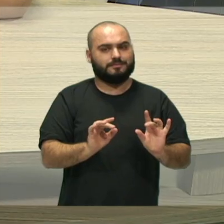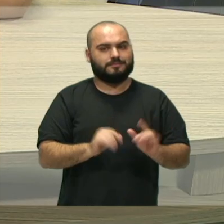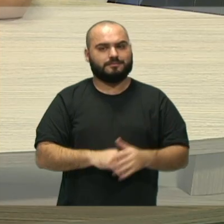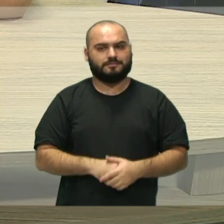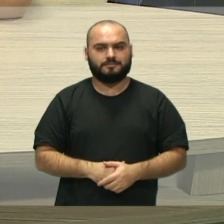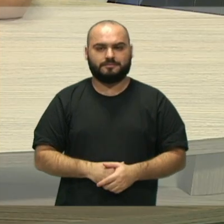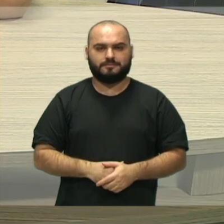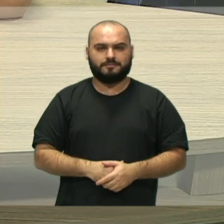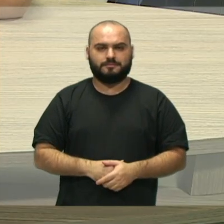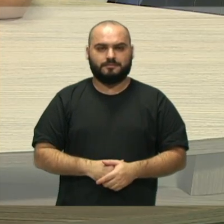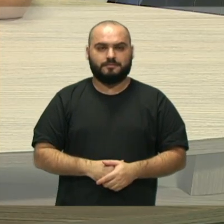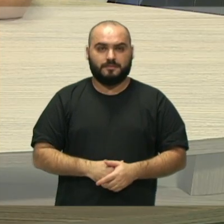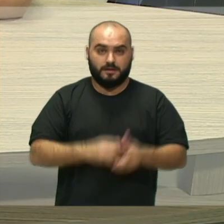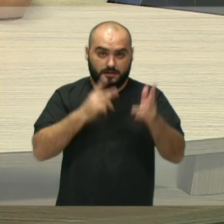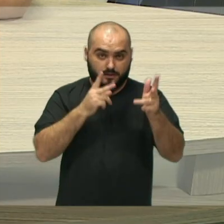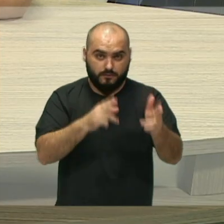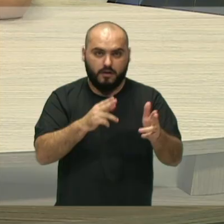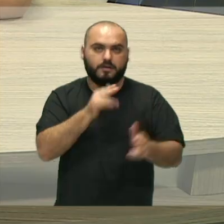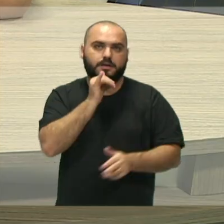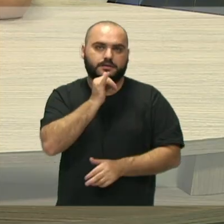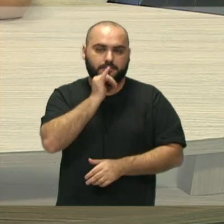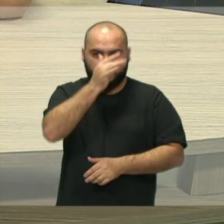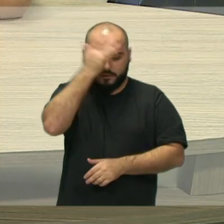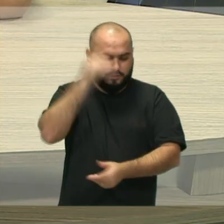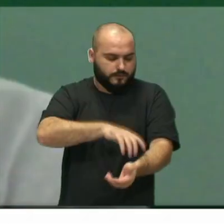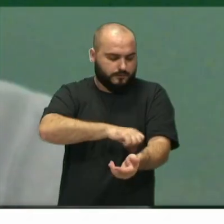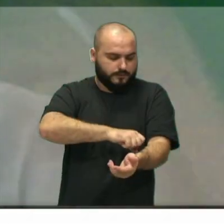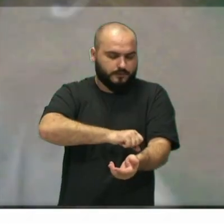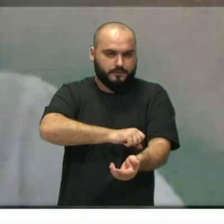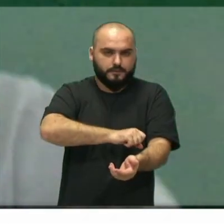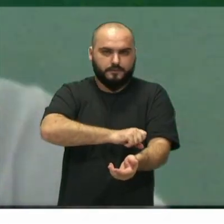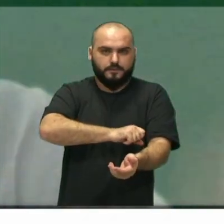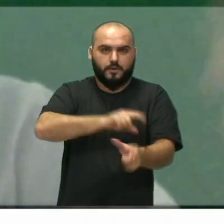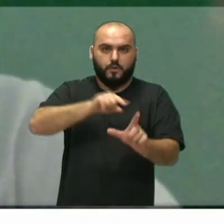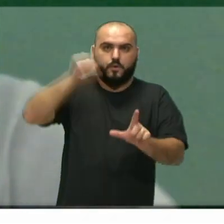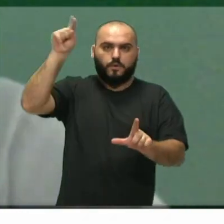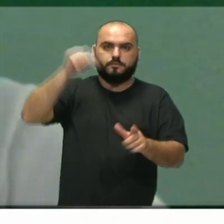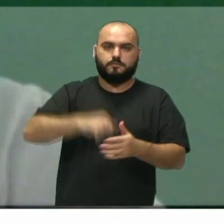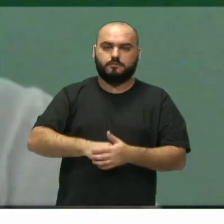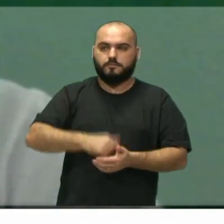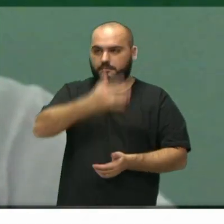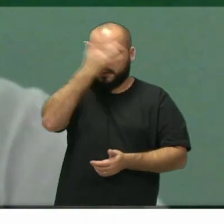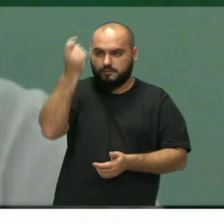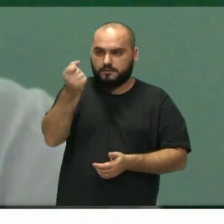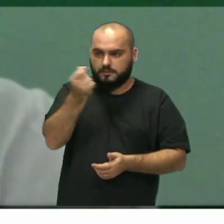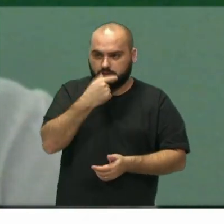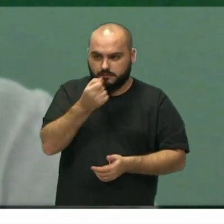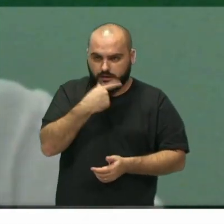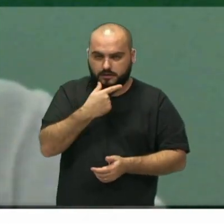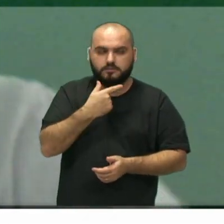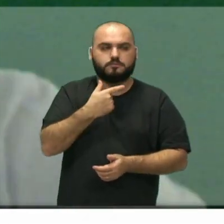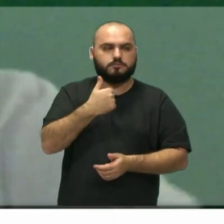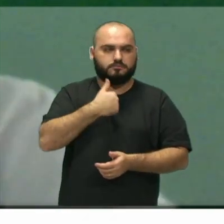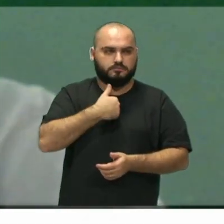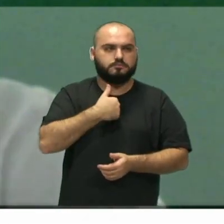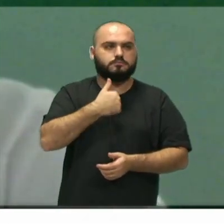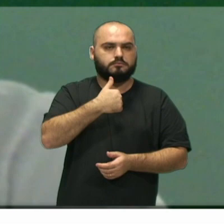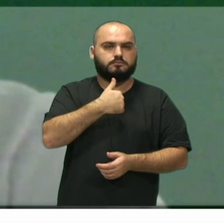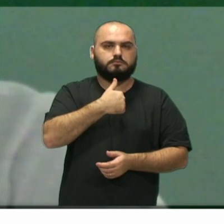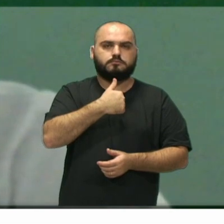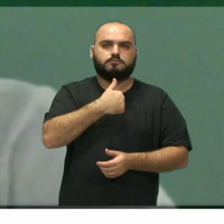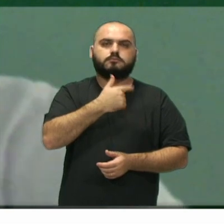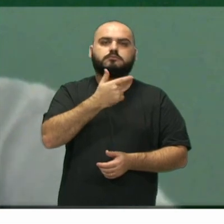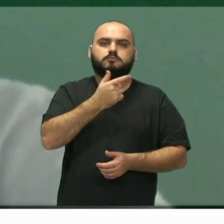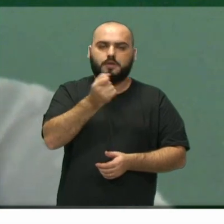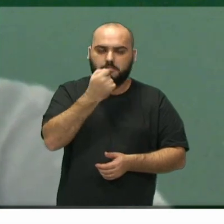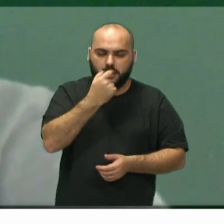Da mesma forma, se eu tenho uma pressão alta, o clínico geral me deu um antihipertensivo, 2, eu continuo com a pressão alta, eu vou procurar um